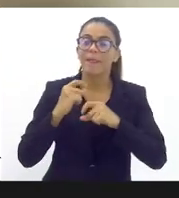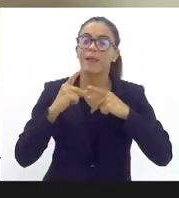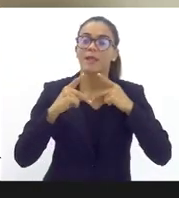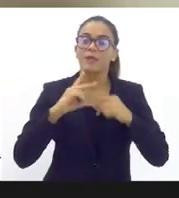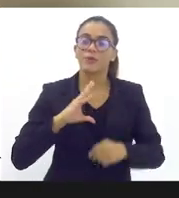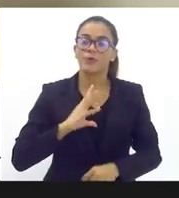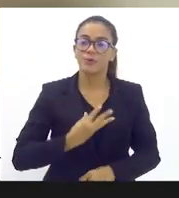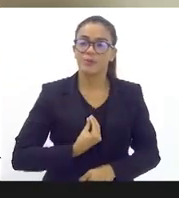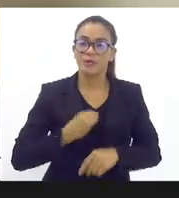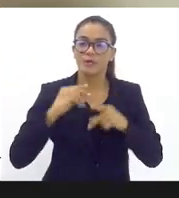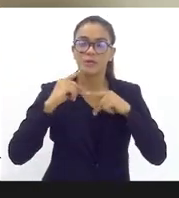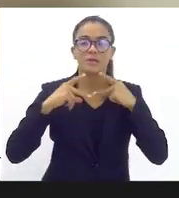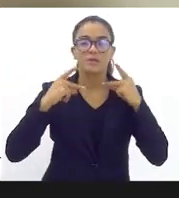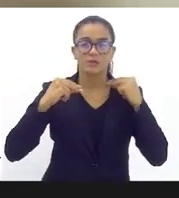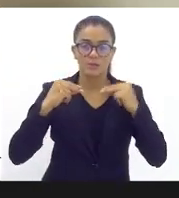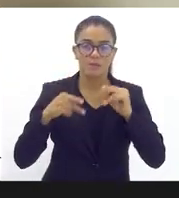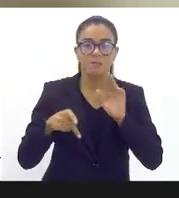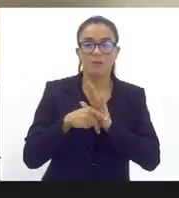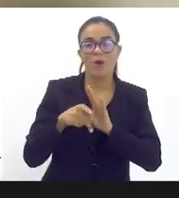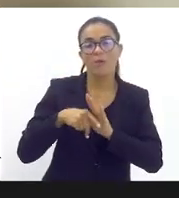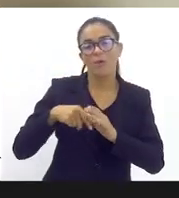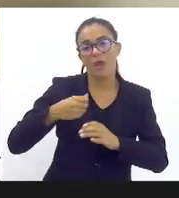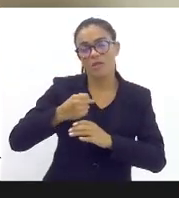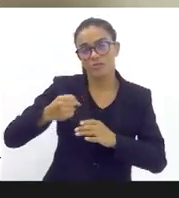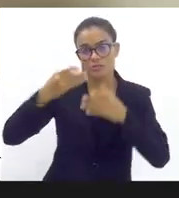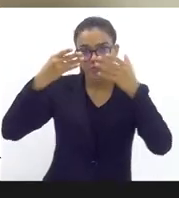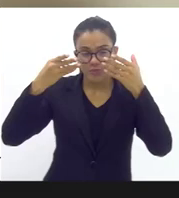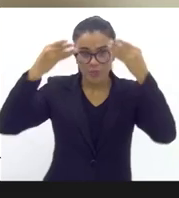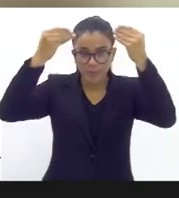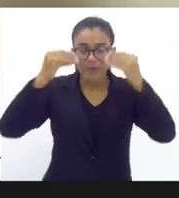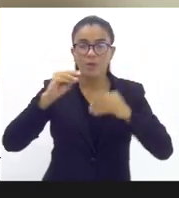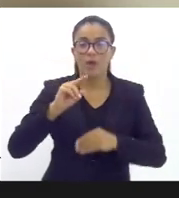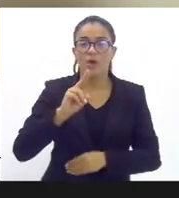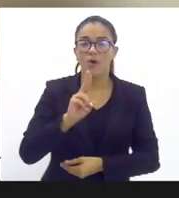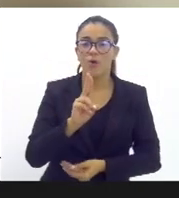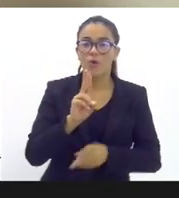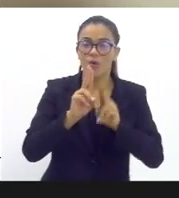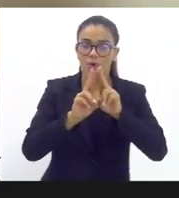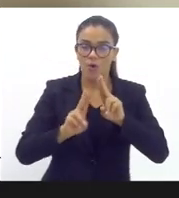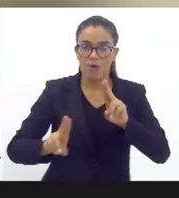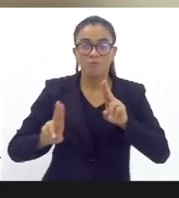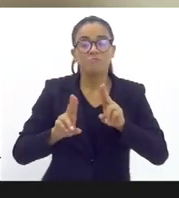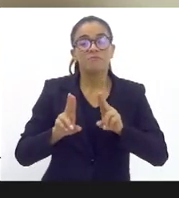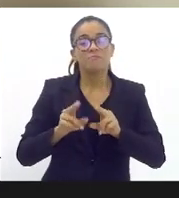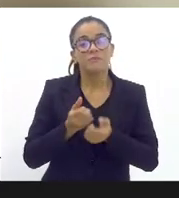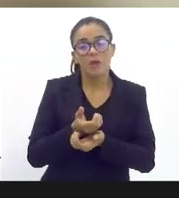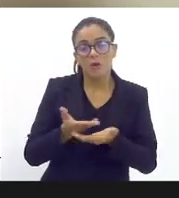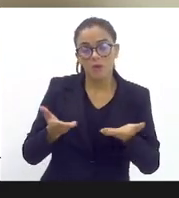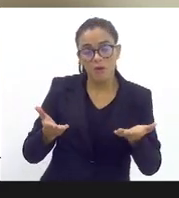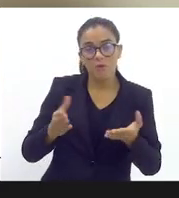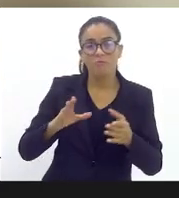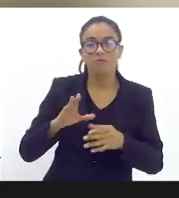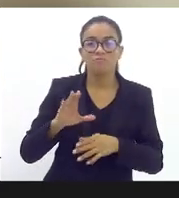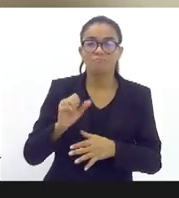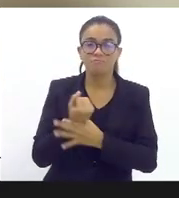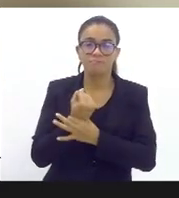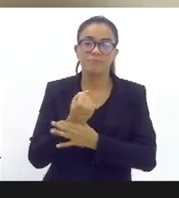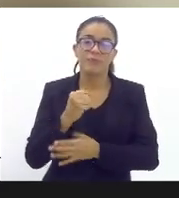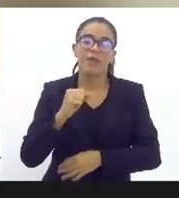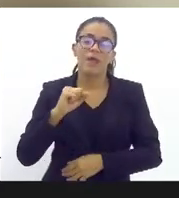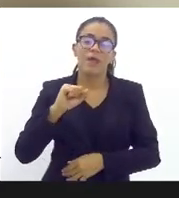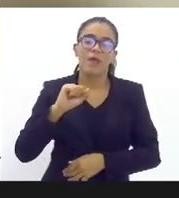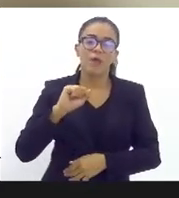do curso de gastronomia da UFRJ, e lá eles estão criando um espaço, Transgarçone MPT,